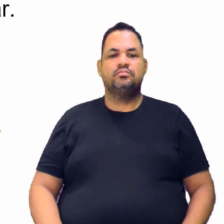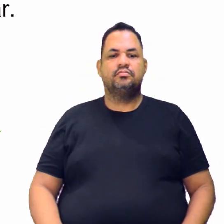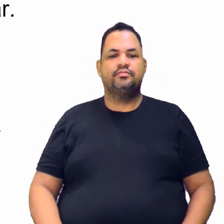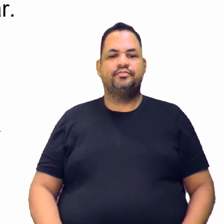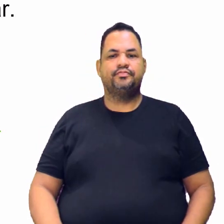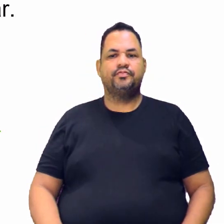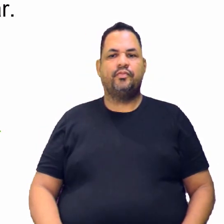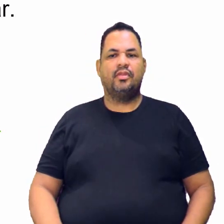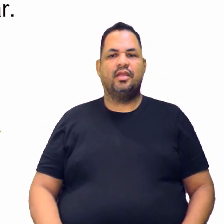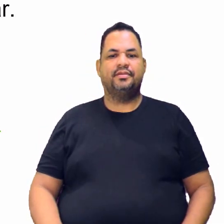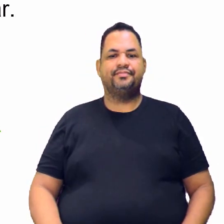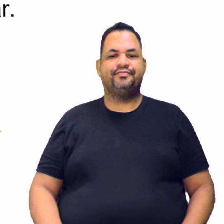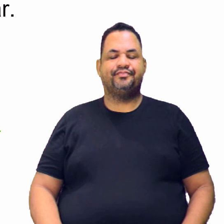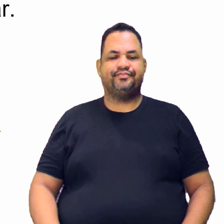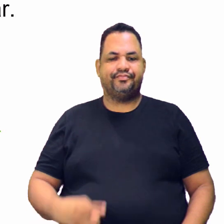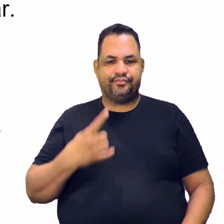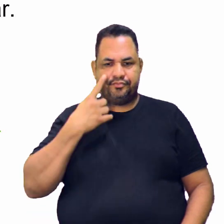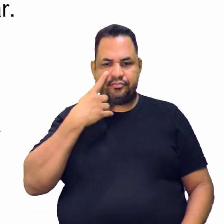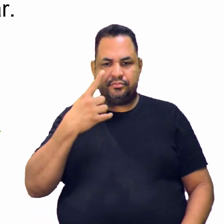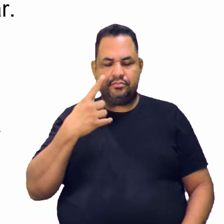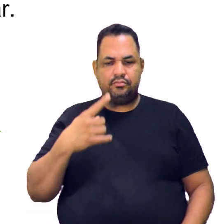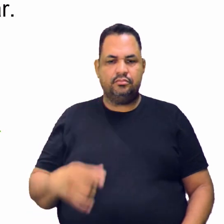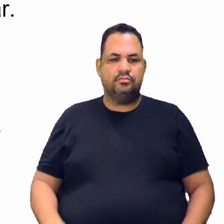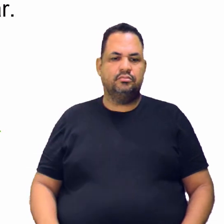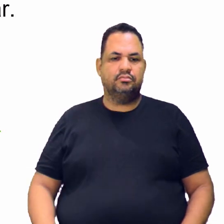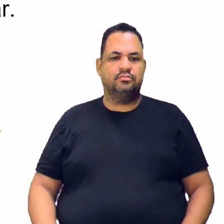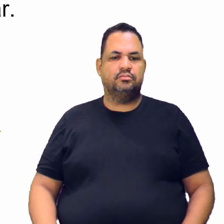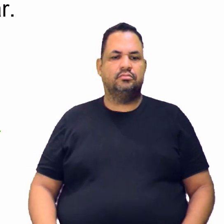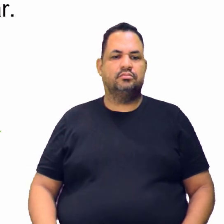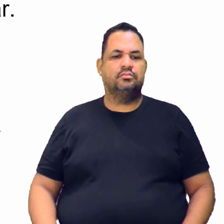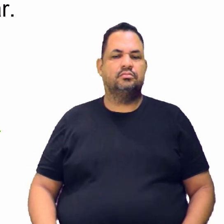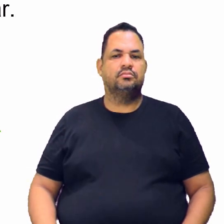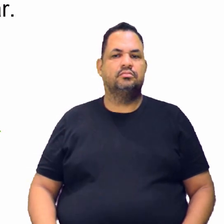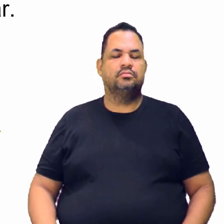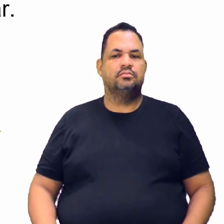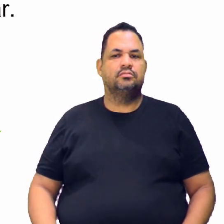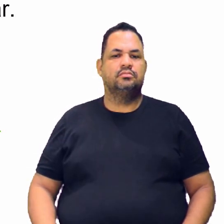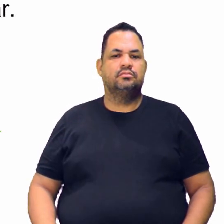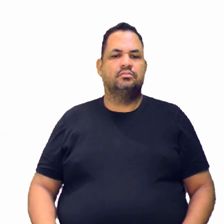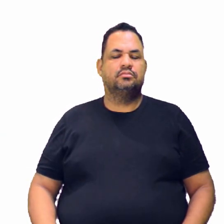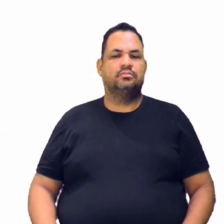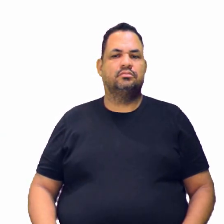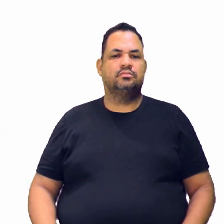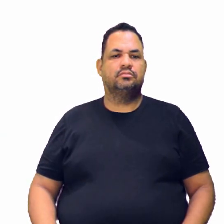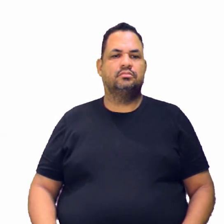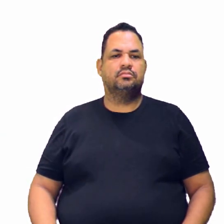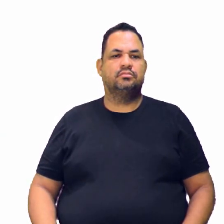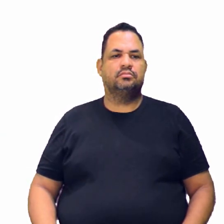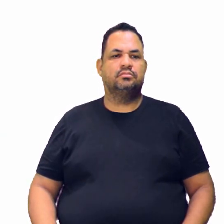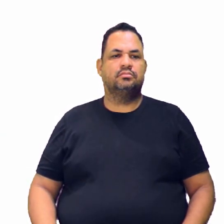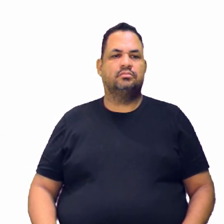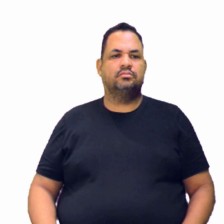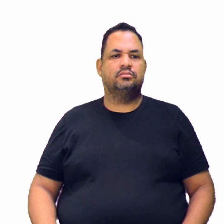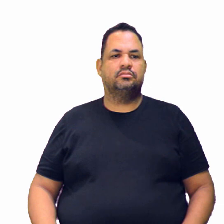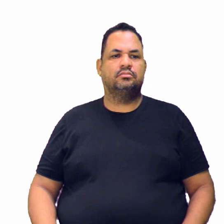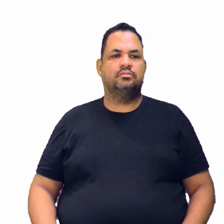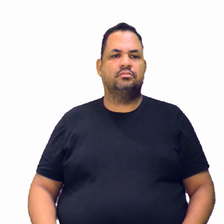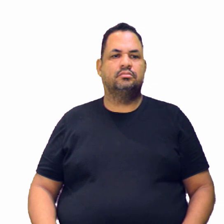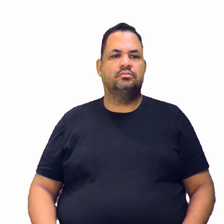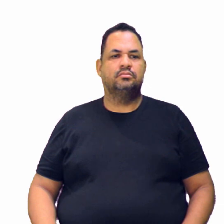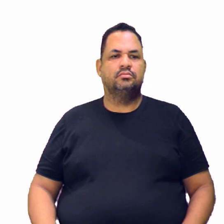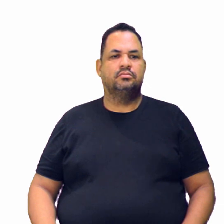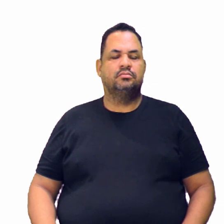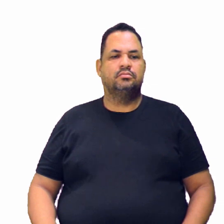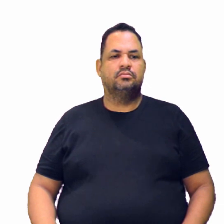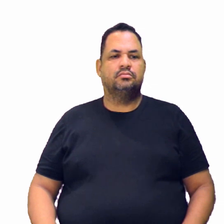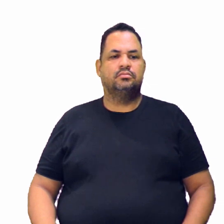Amadinhos, ó, envia o nome que eu coloco aqui no exemplo, tá bom? Agora o sujeito desinencial,